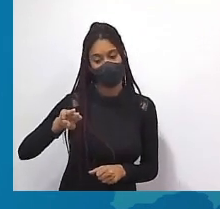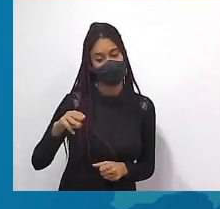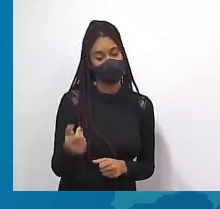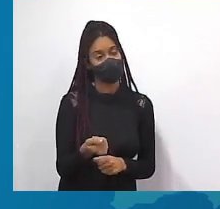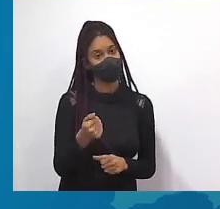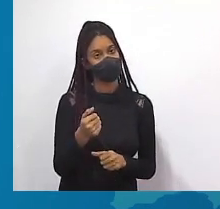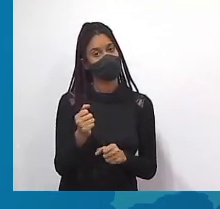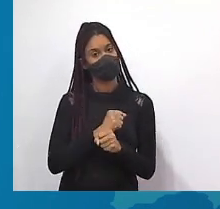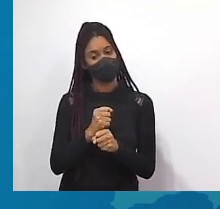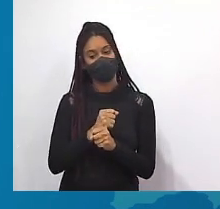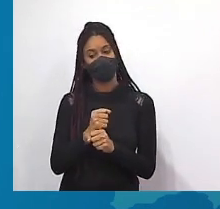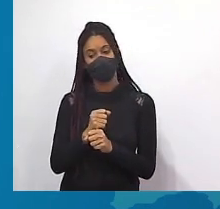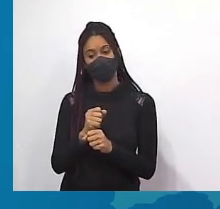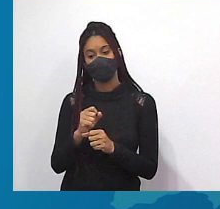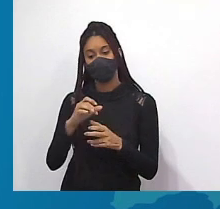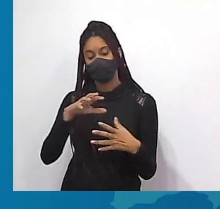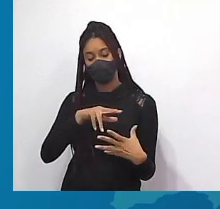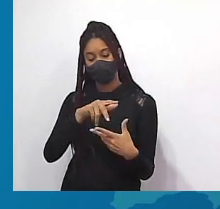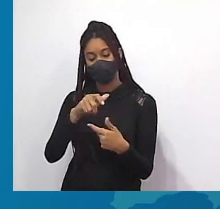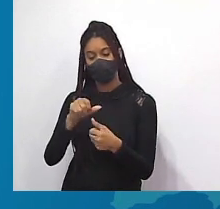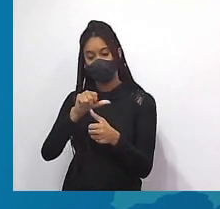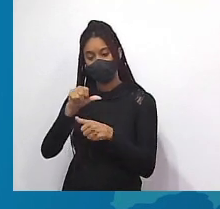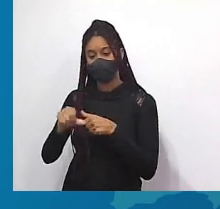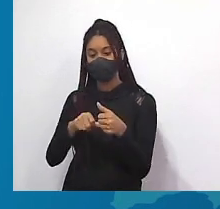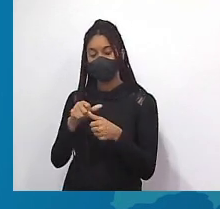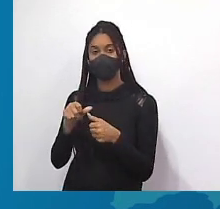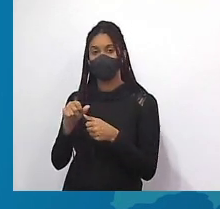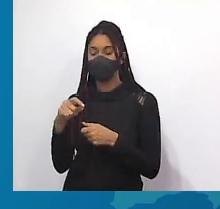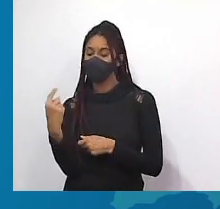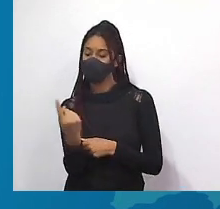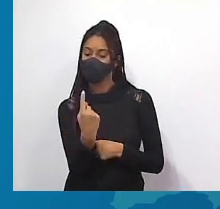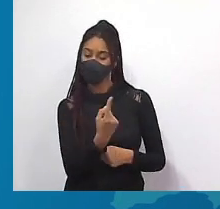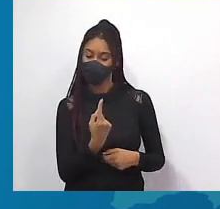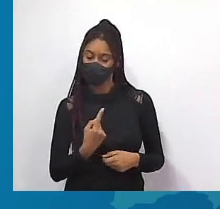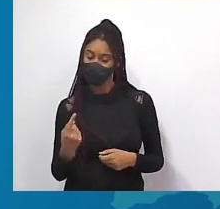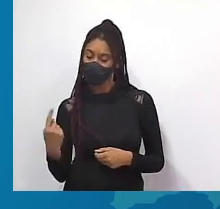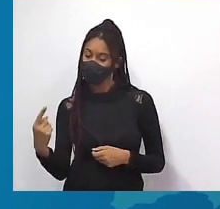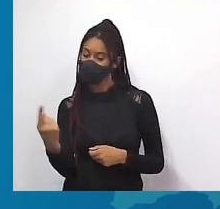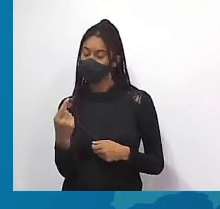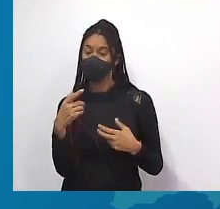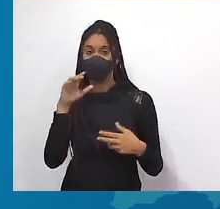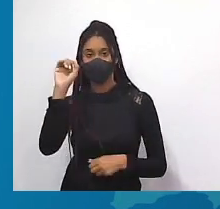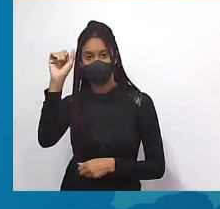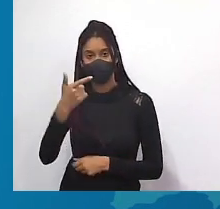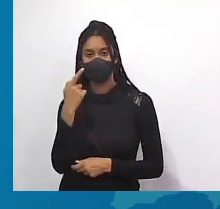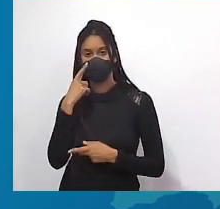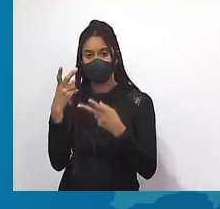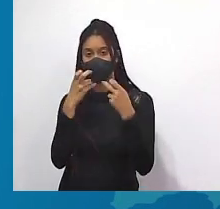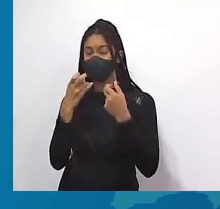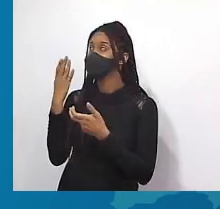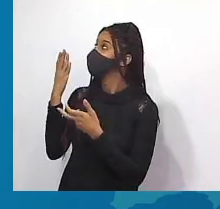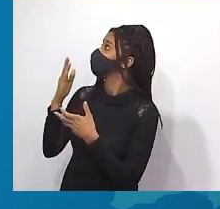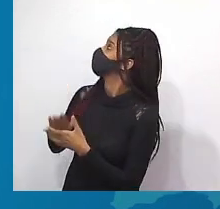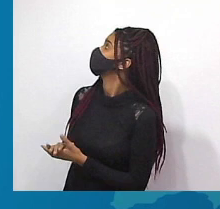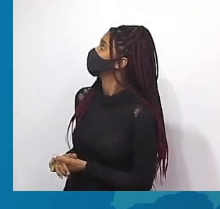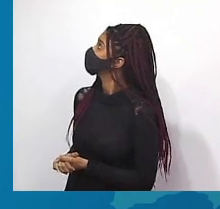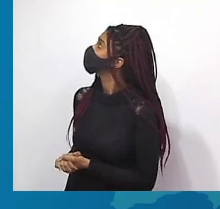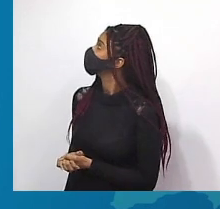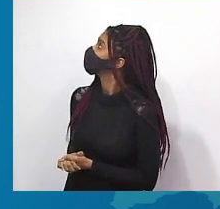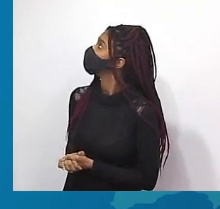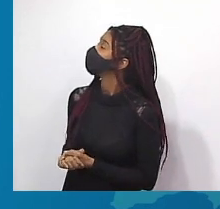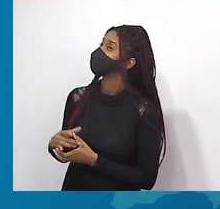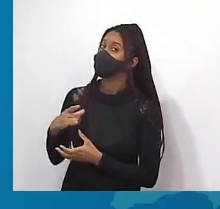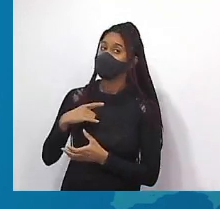órbita ao redor do Sol. É o que a gente chama de excentricidade da órbita da Terra. Então perceba, eu vou ter momentos em que a órbita da Terra é